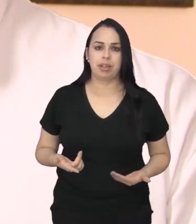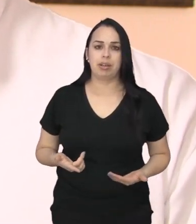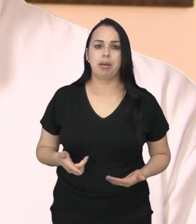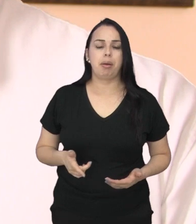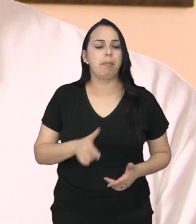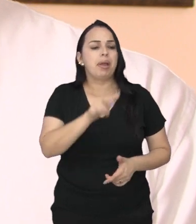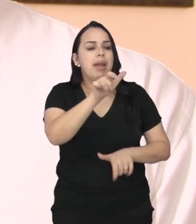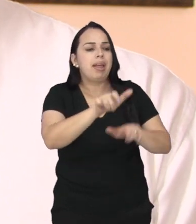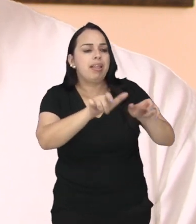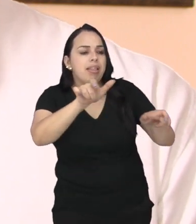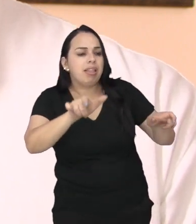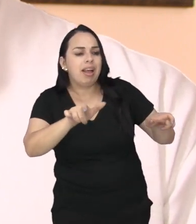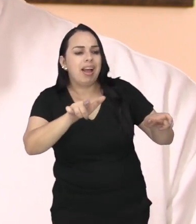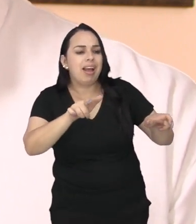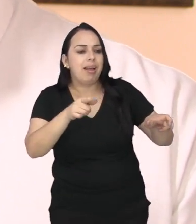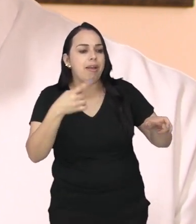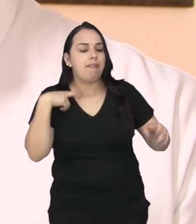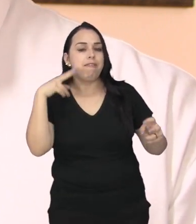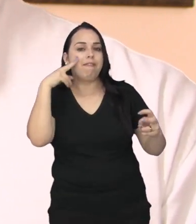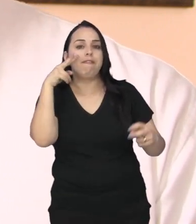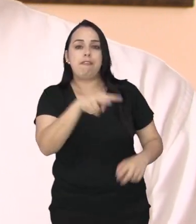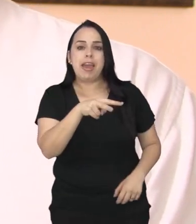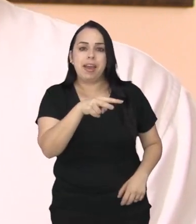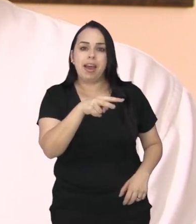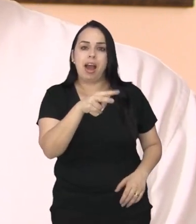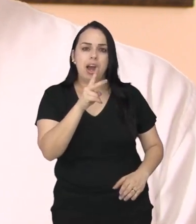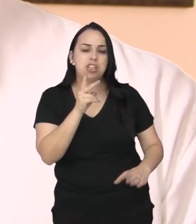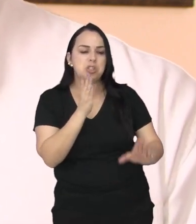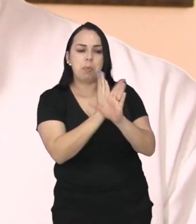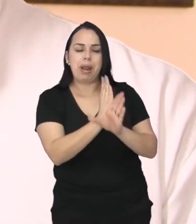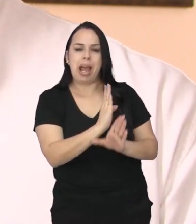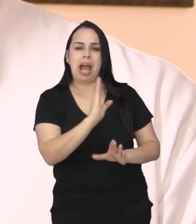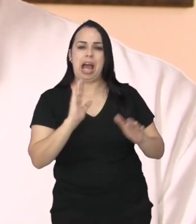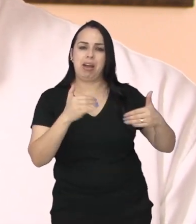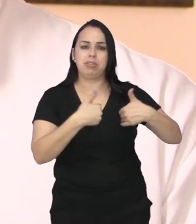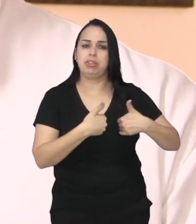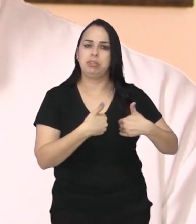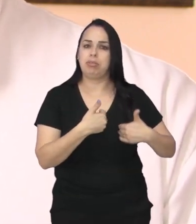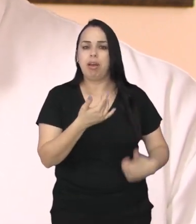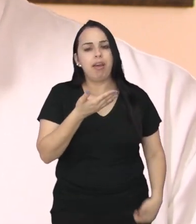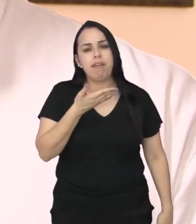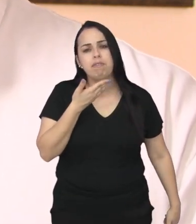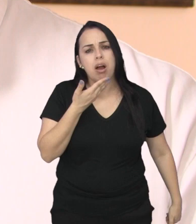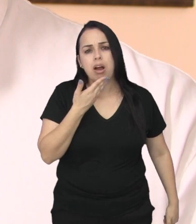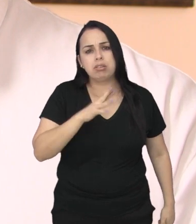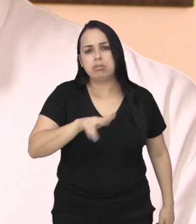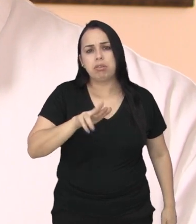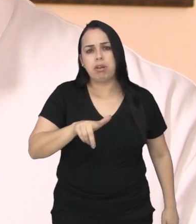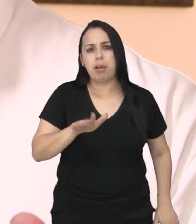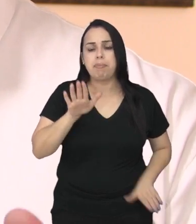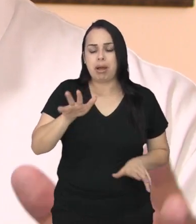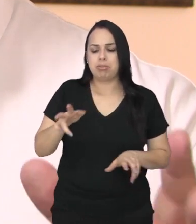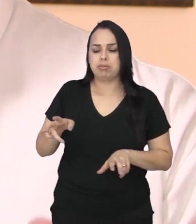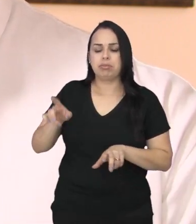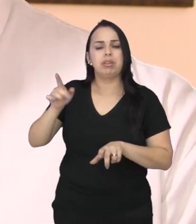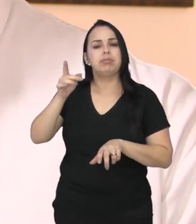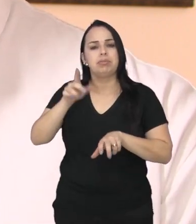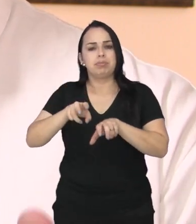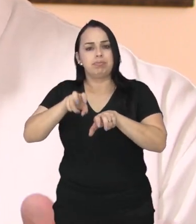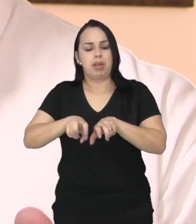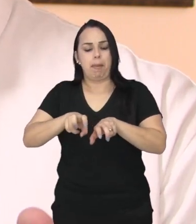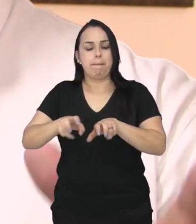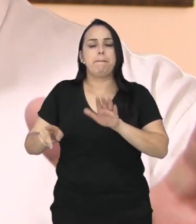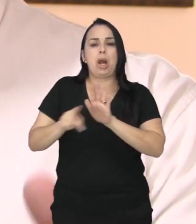você identificar um autista, né? Até pelos seus caracteres, não é tão fácil assim. E quando você tem um assento e você vai começar a